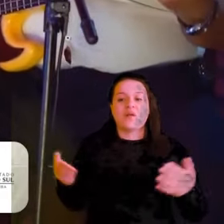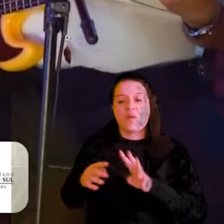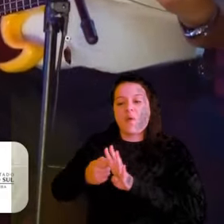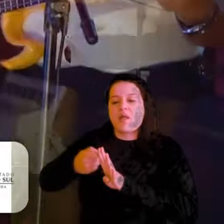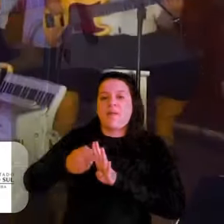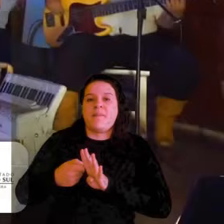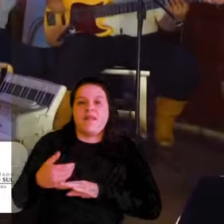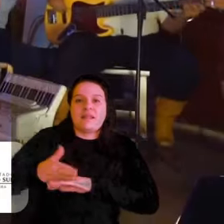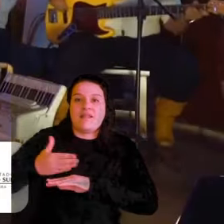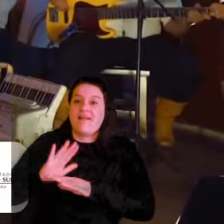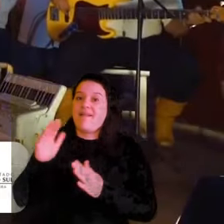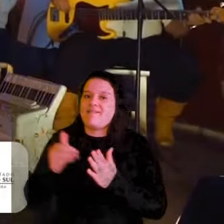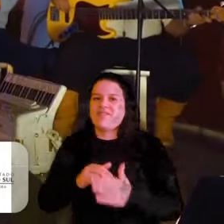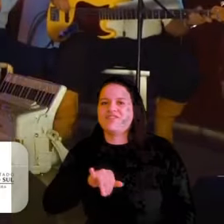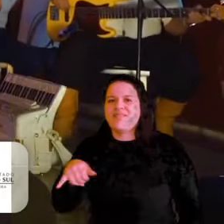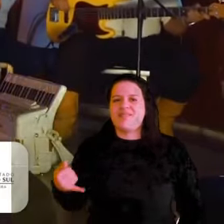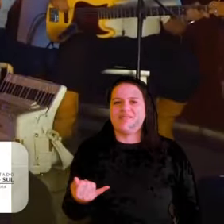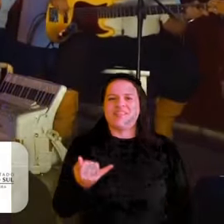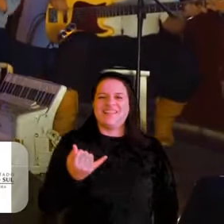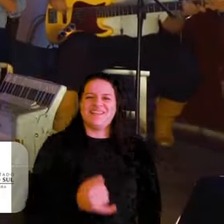Agora é 4 meses de ensaio, hein? Até janeiro.